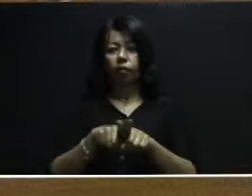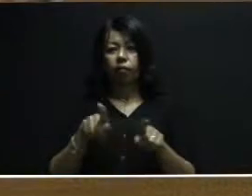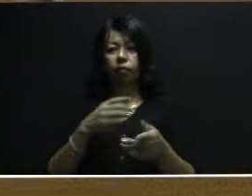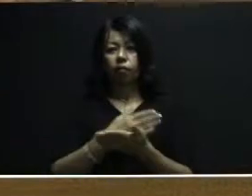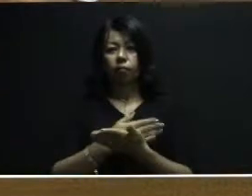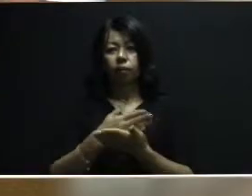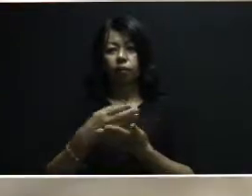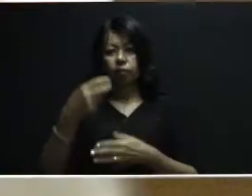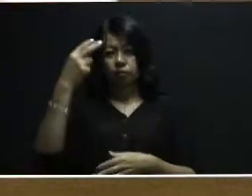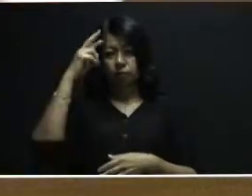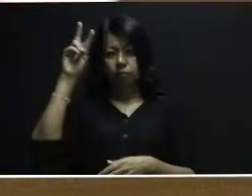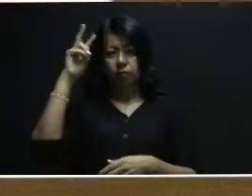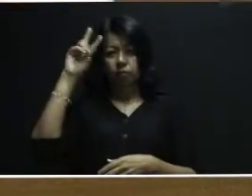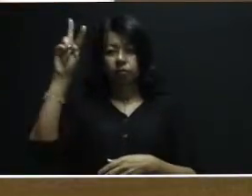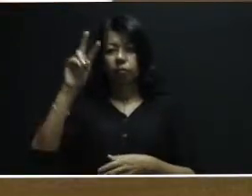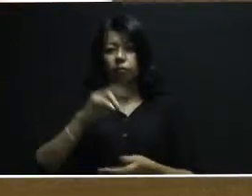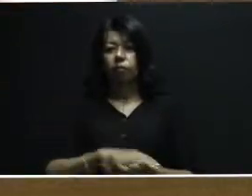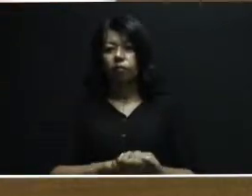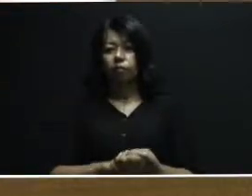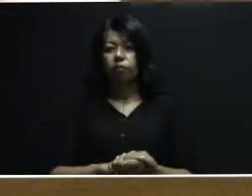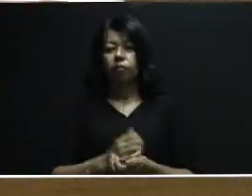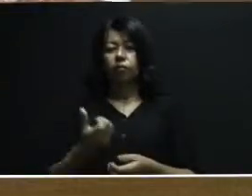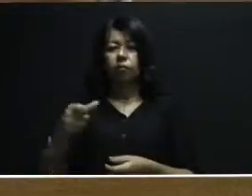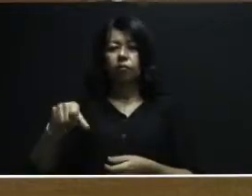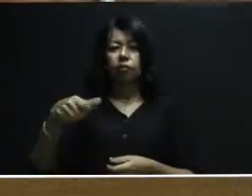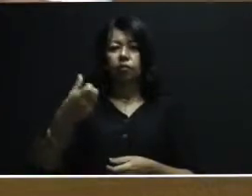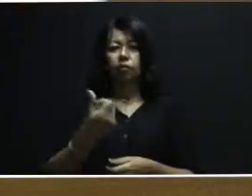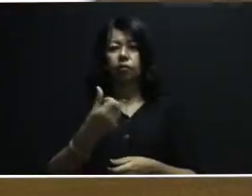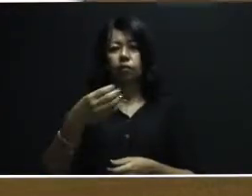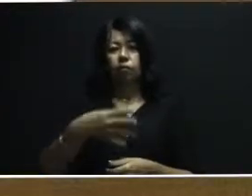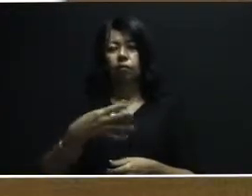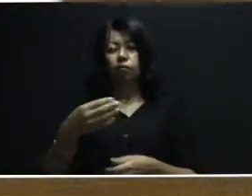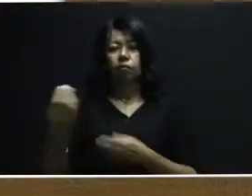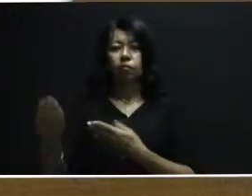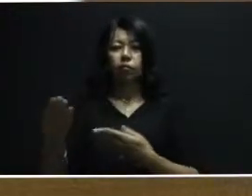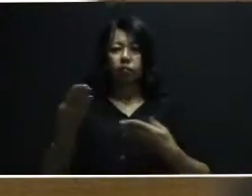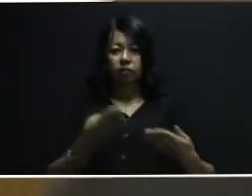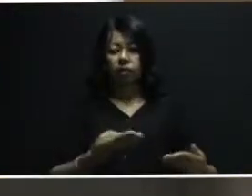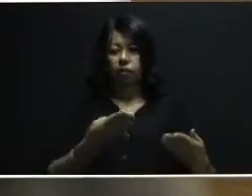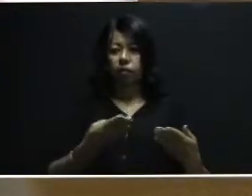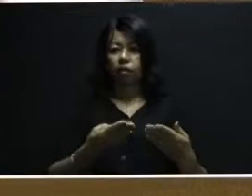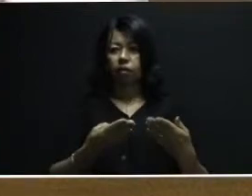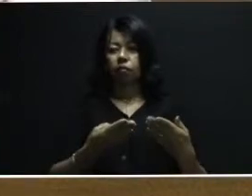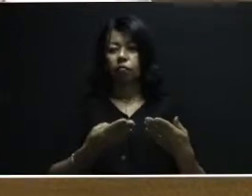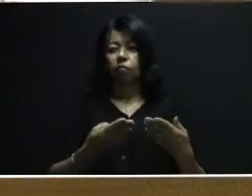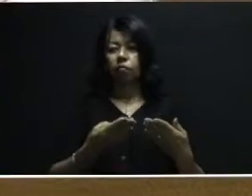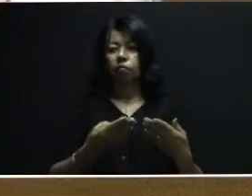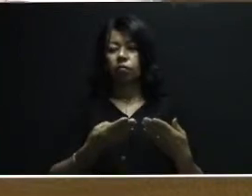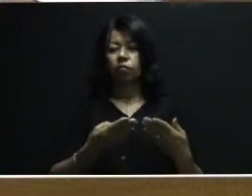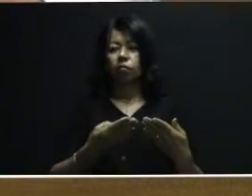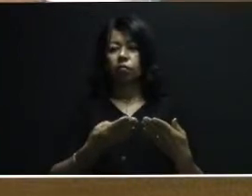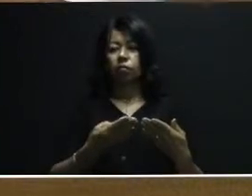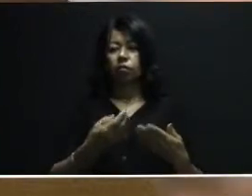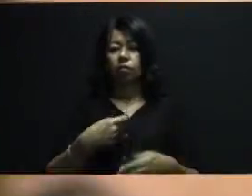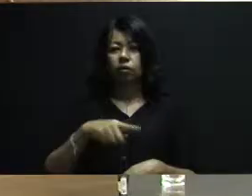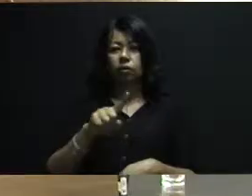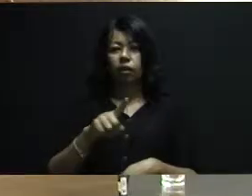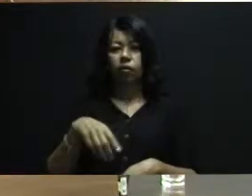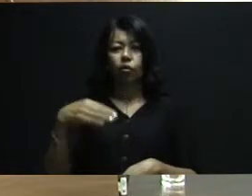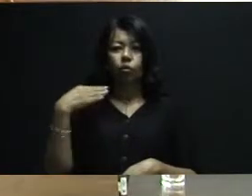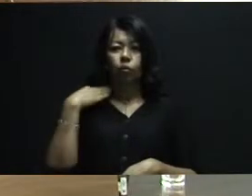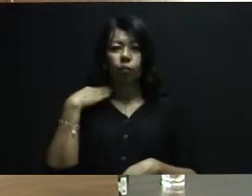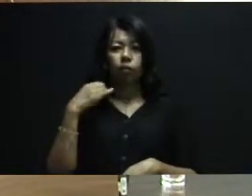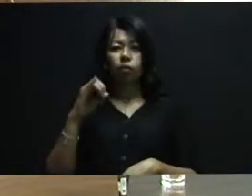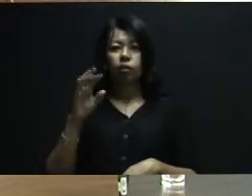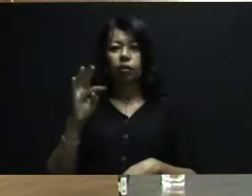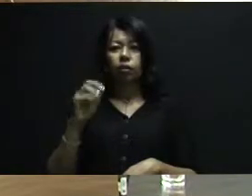também começo com a minha história. Em 64, quando eu fui convidado a sair do Banco Itaú para